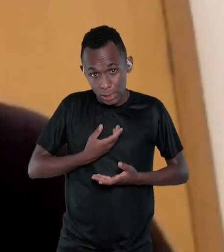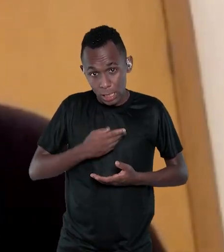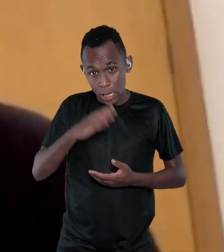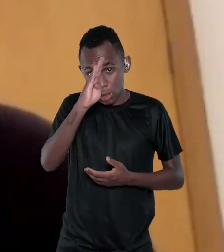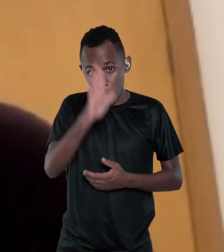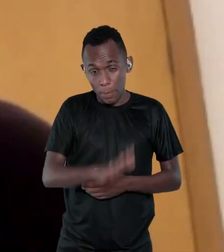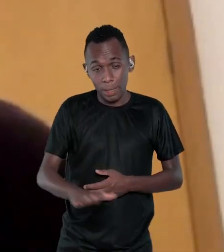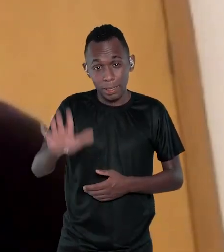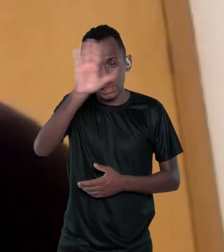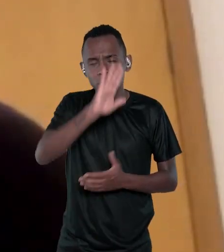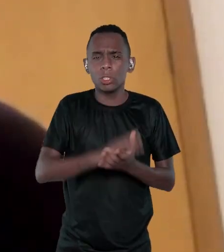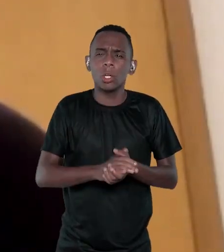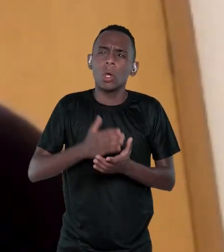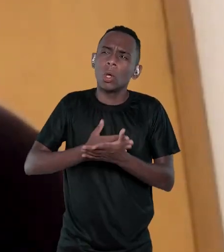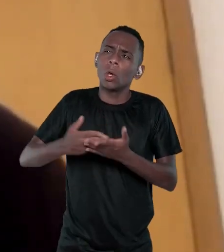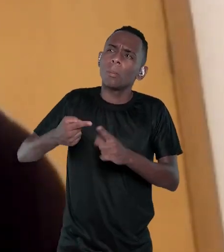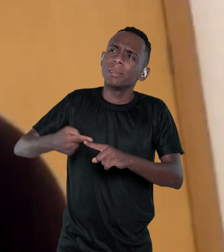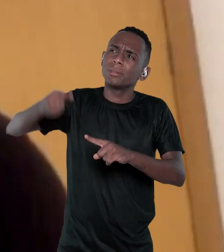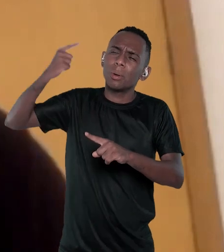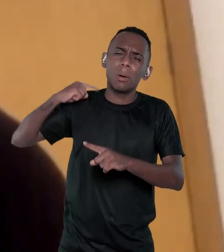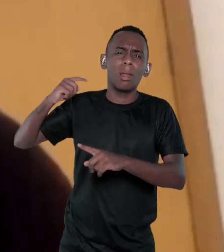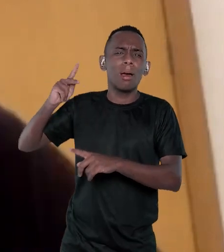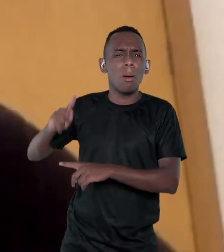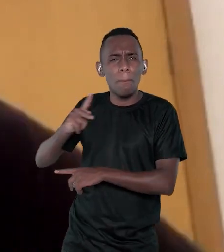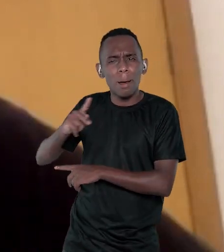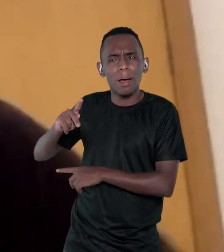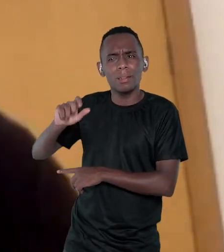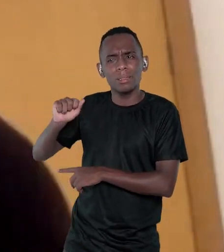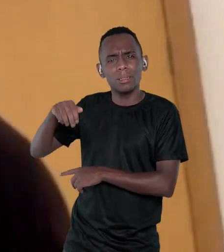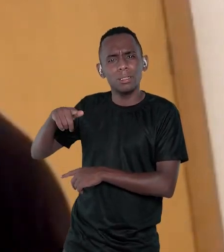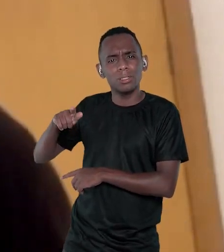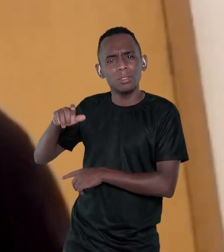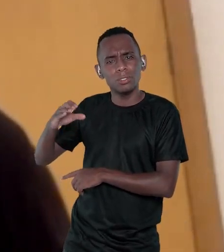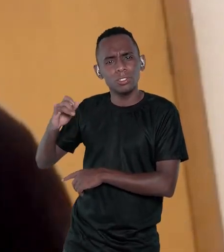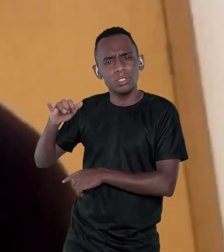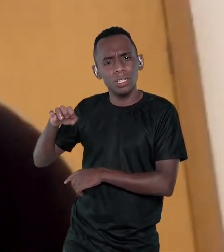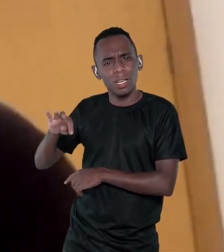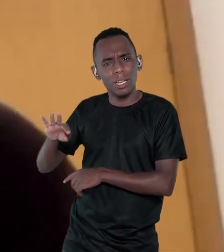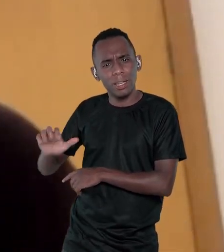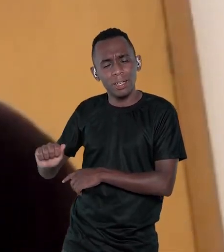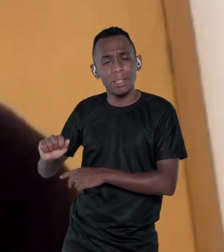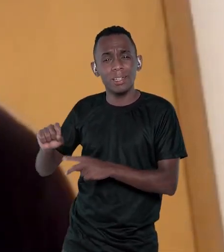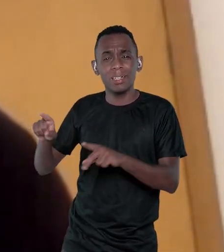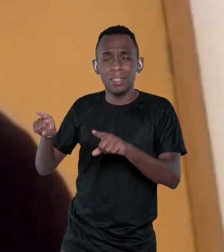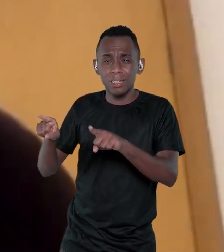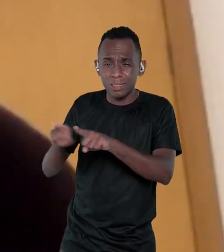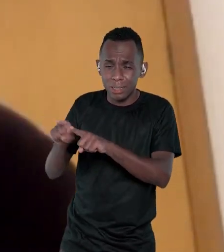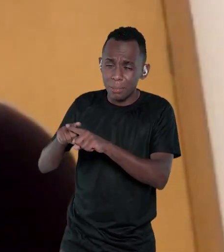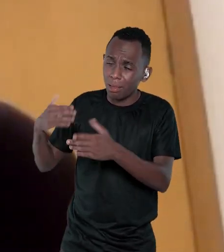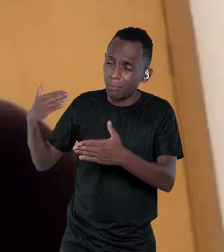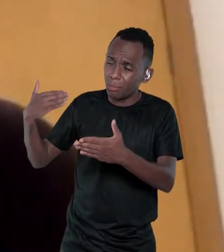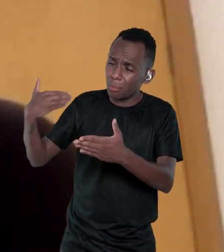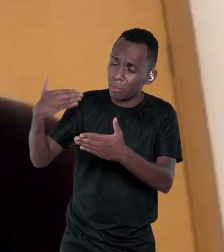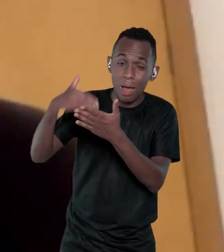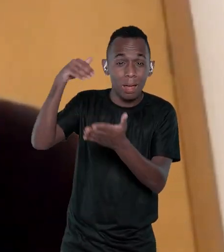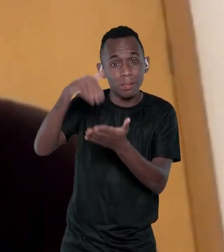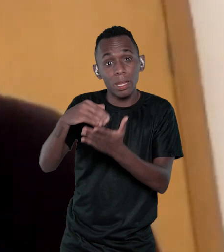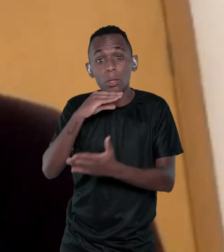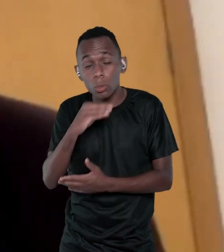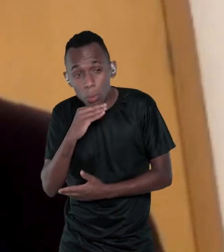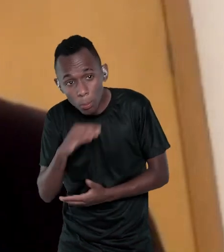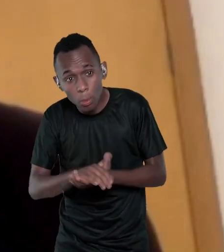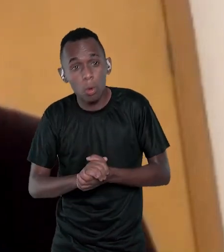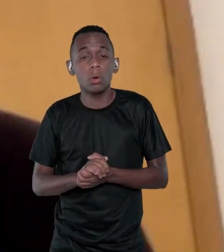Brasil. E vem lá desde o Padre Anchieta até João Cabral,